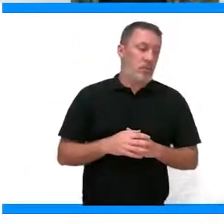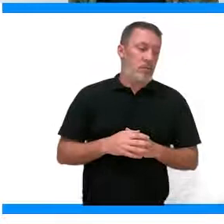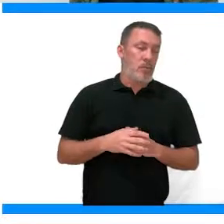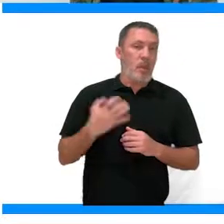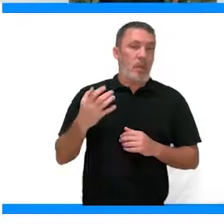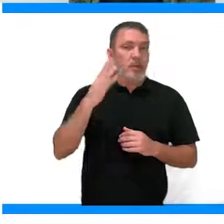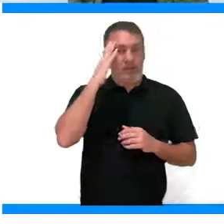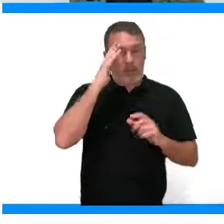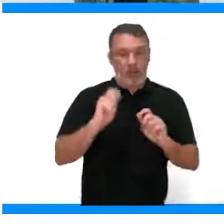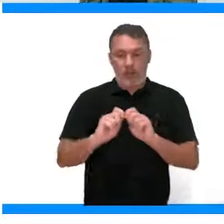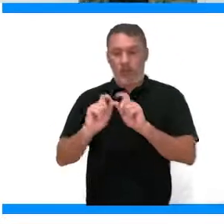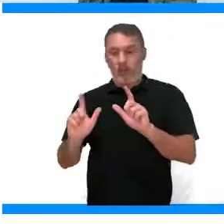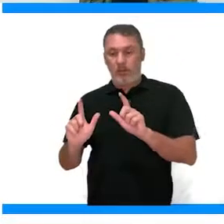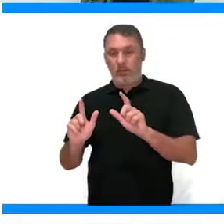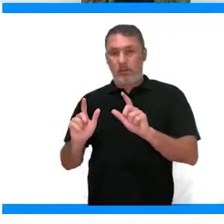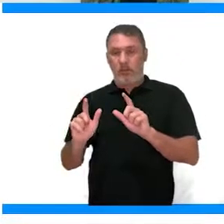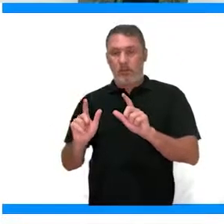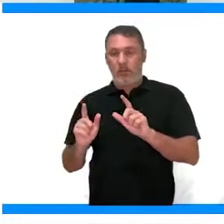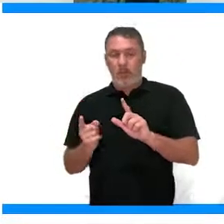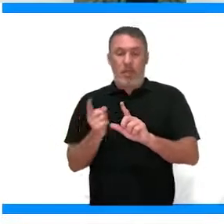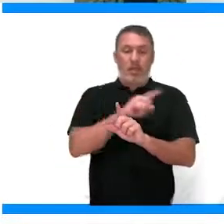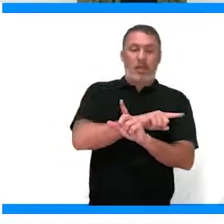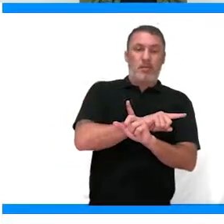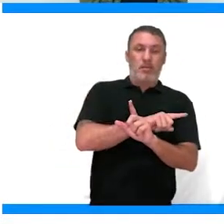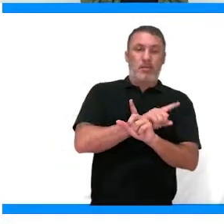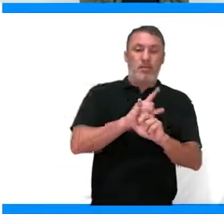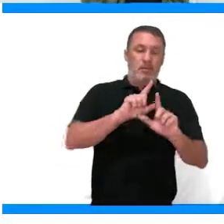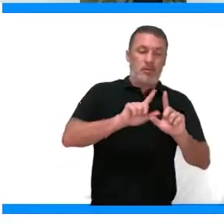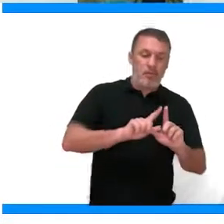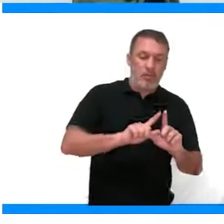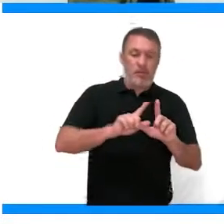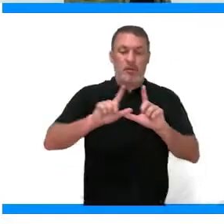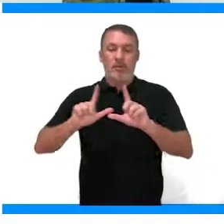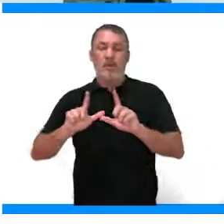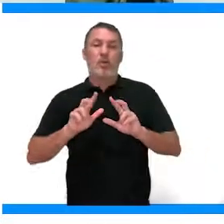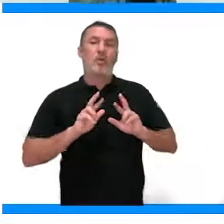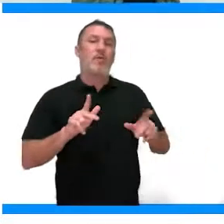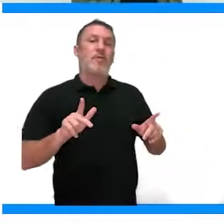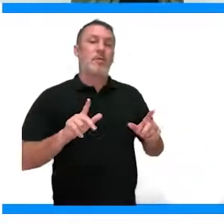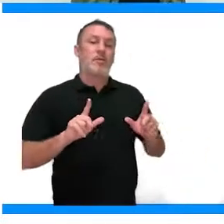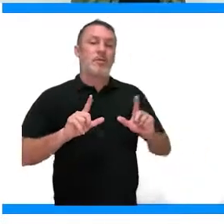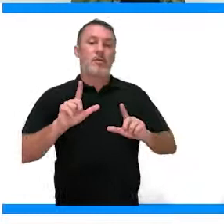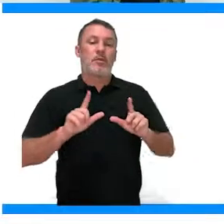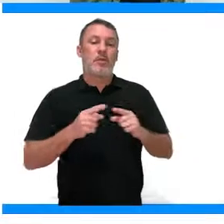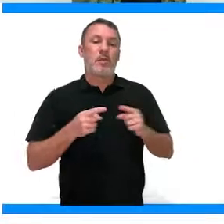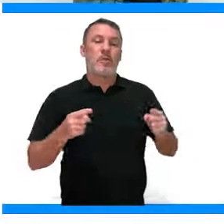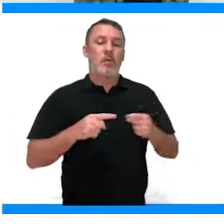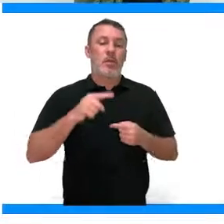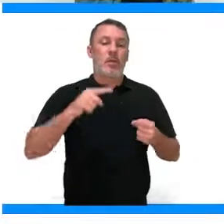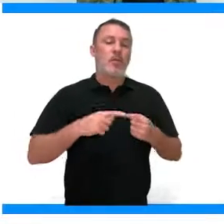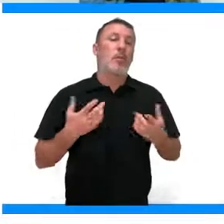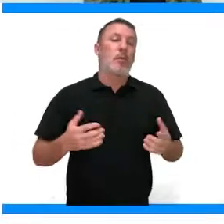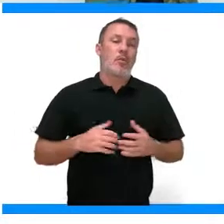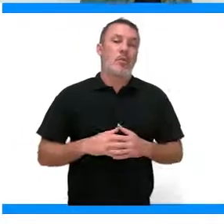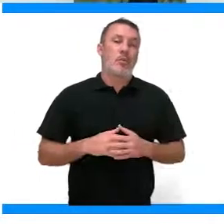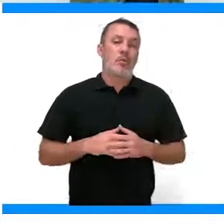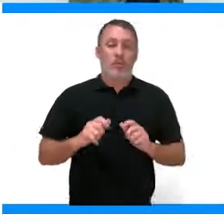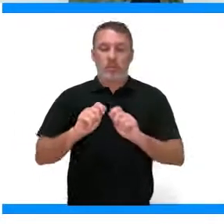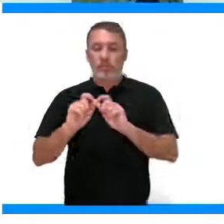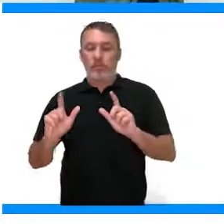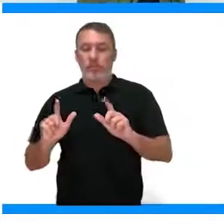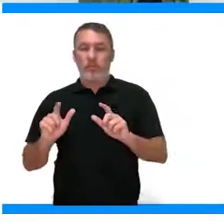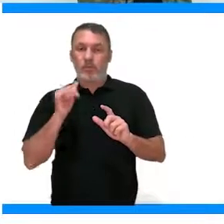do quadradinho da frente menos o de trás. Beleza? Como eu fiz, ó. Qual é a diferença do quadradinho 2 para o